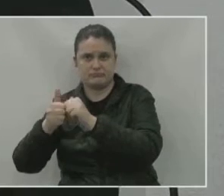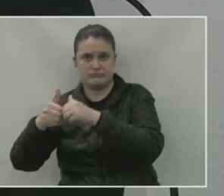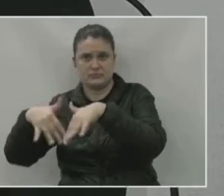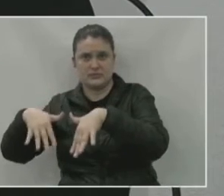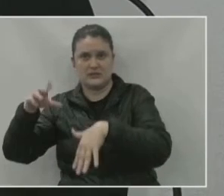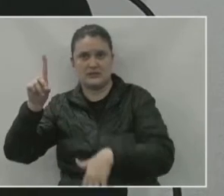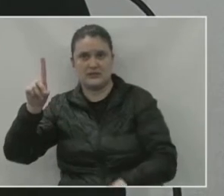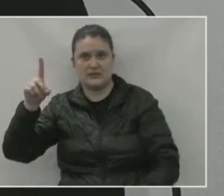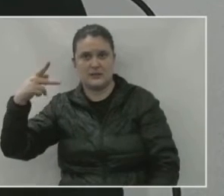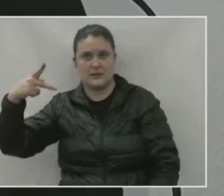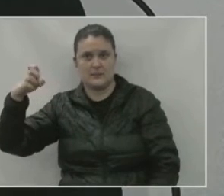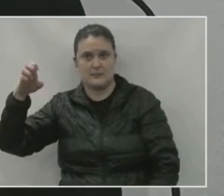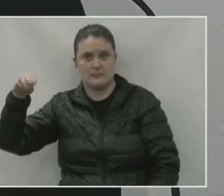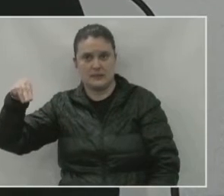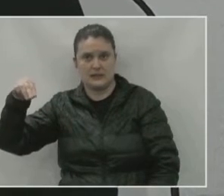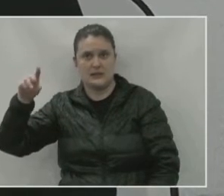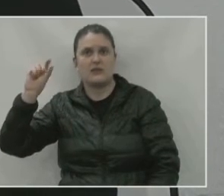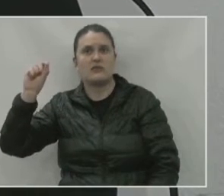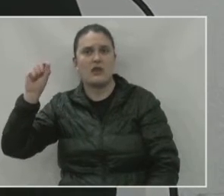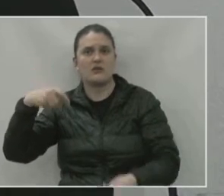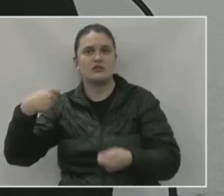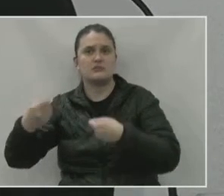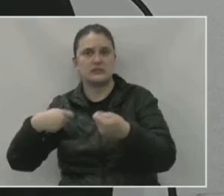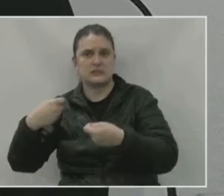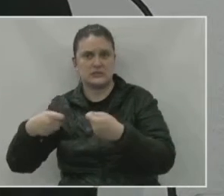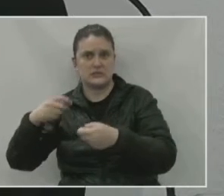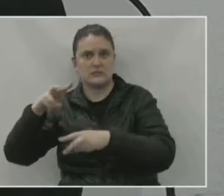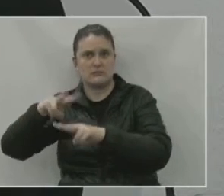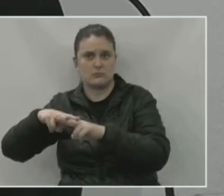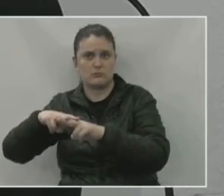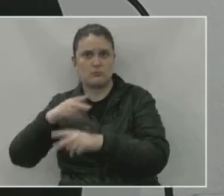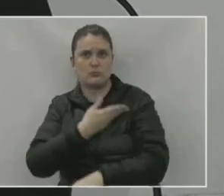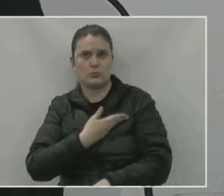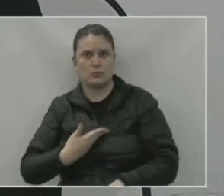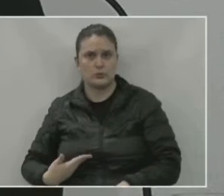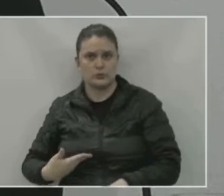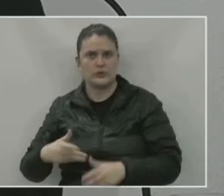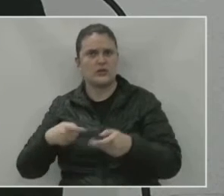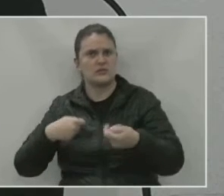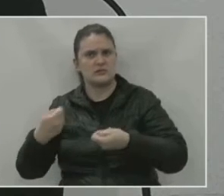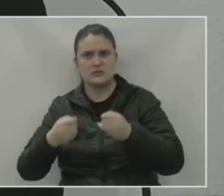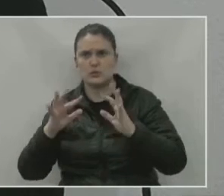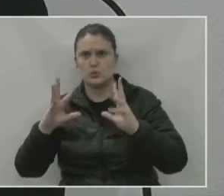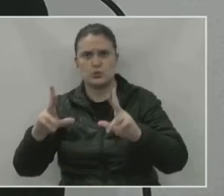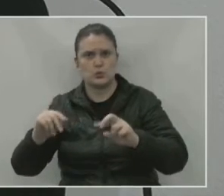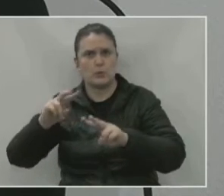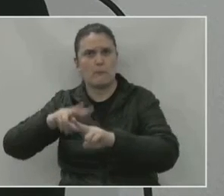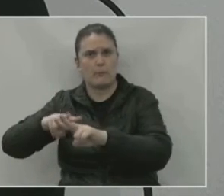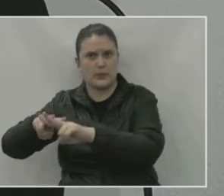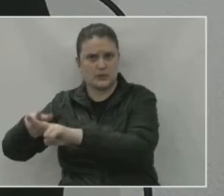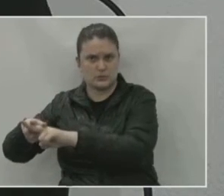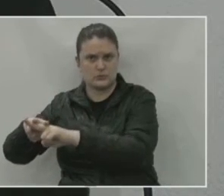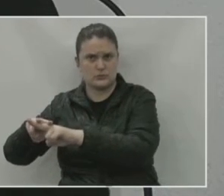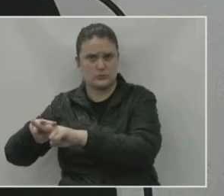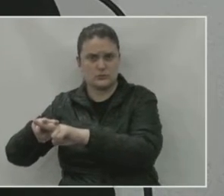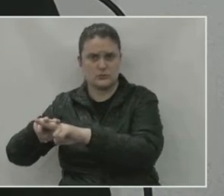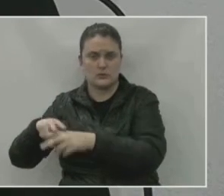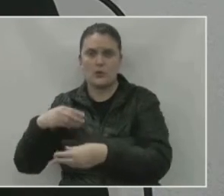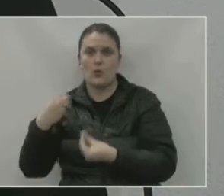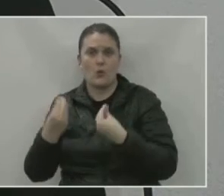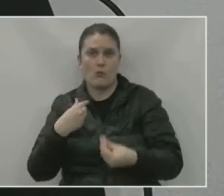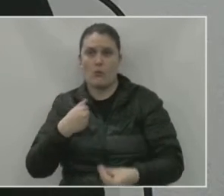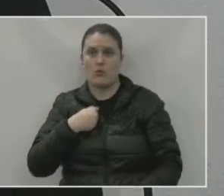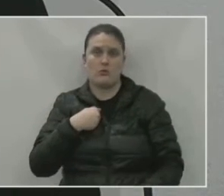DEPEN é quem administra a cadeia pública e administra toda a situação carcerária. Então, como